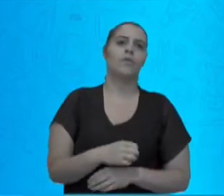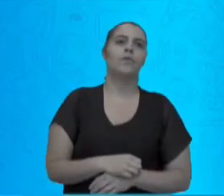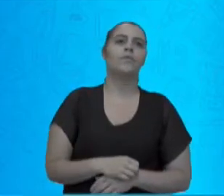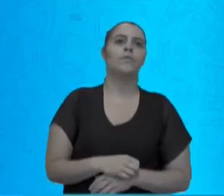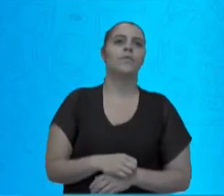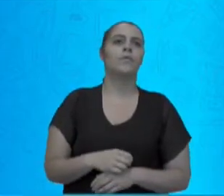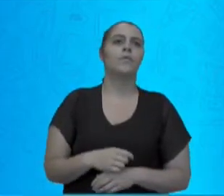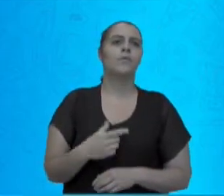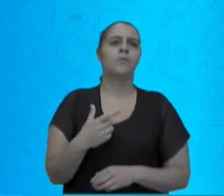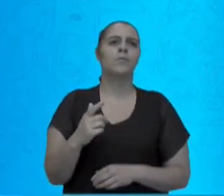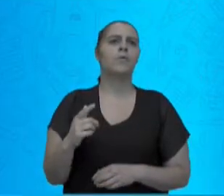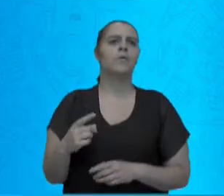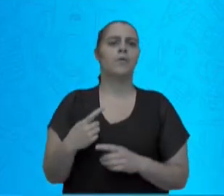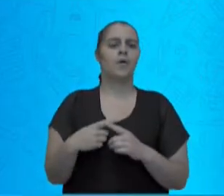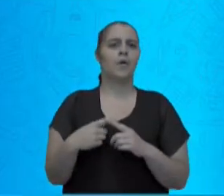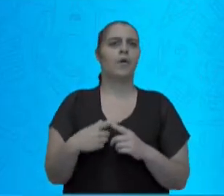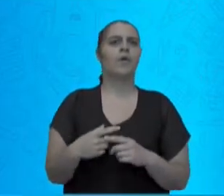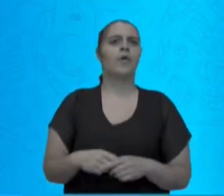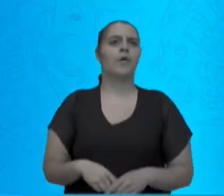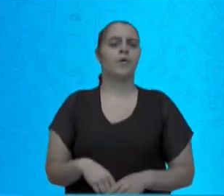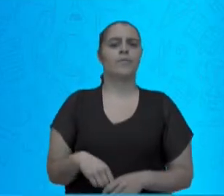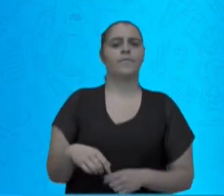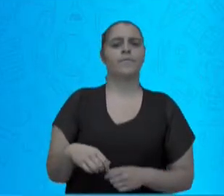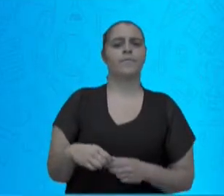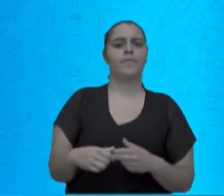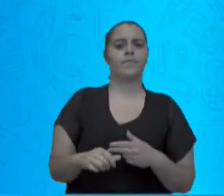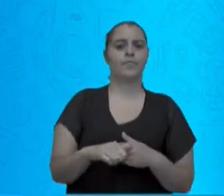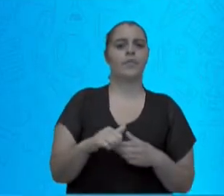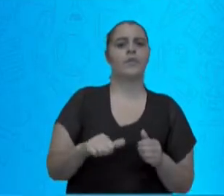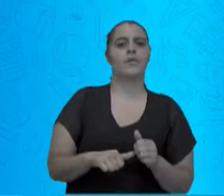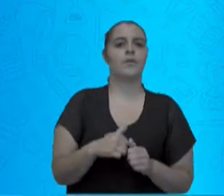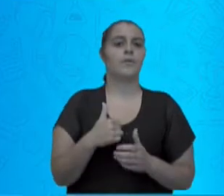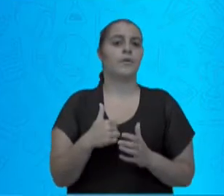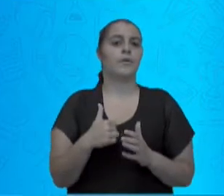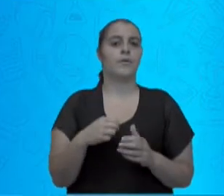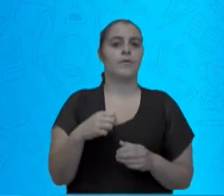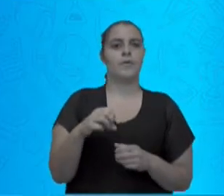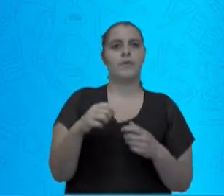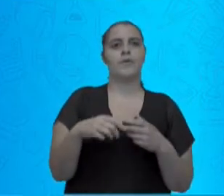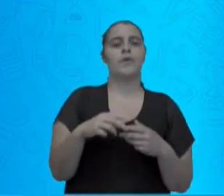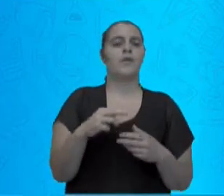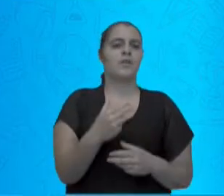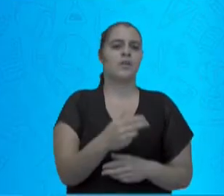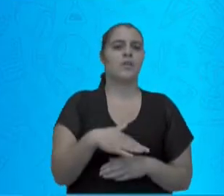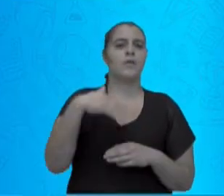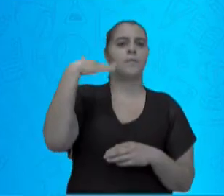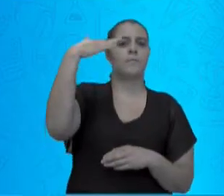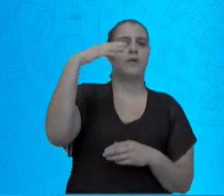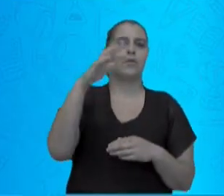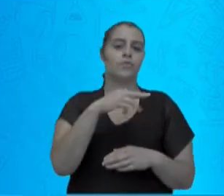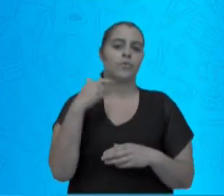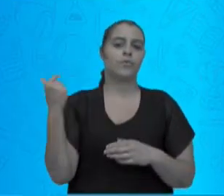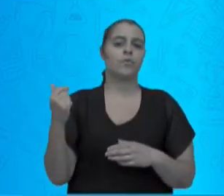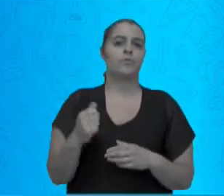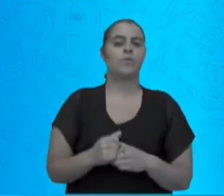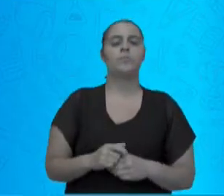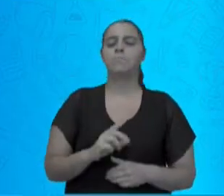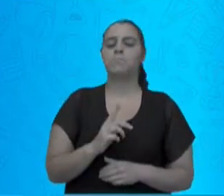Não é porque esse aqui saiu primeiro que ele é maior do que esse. Isso não